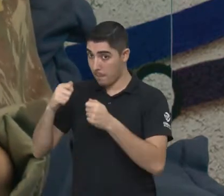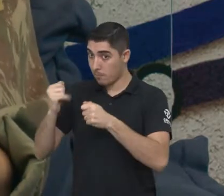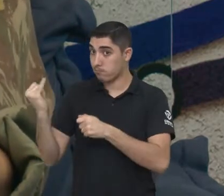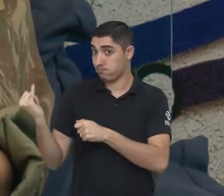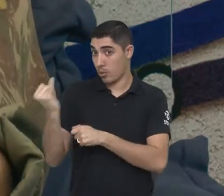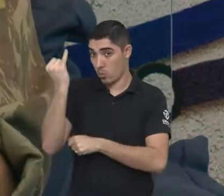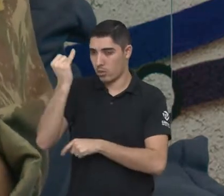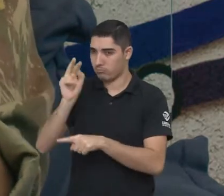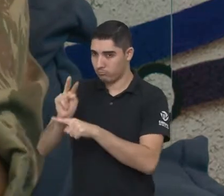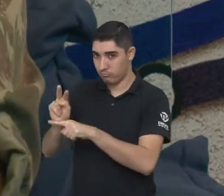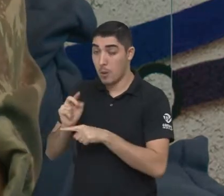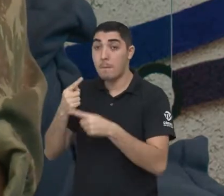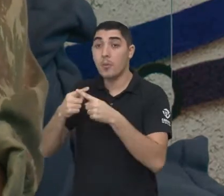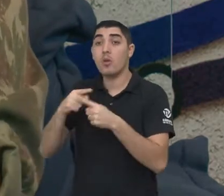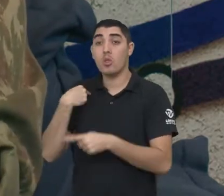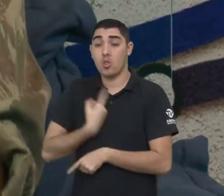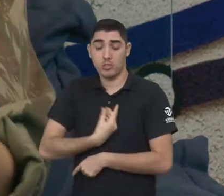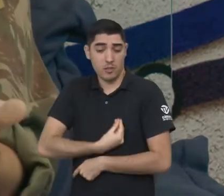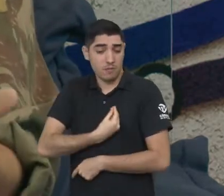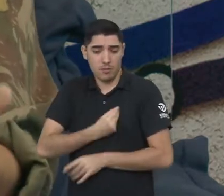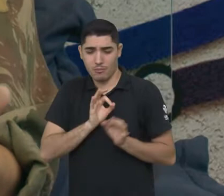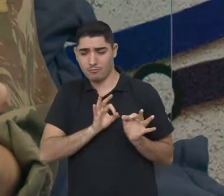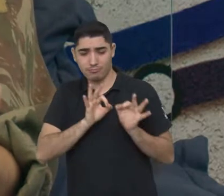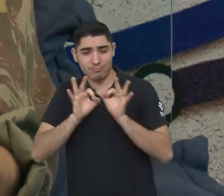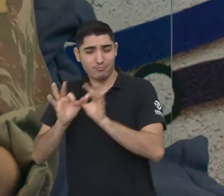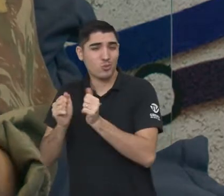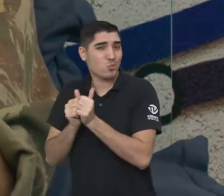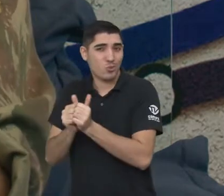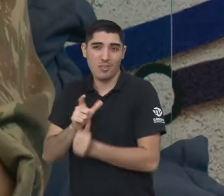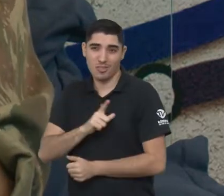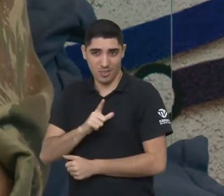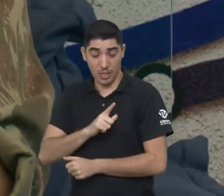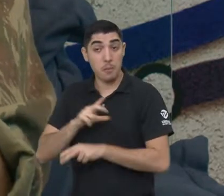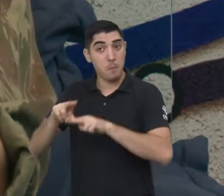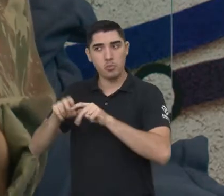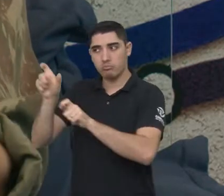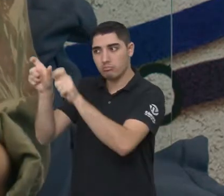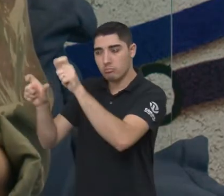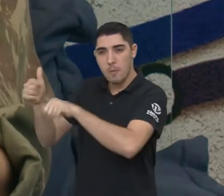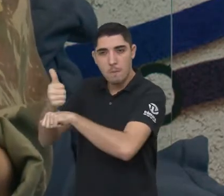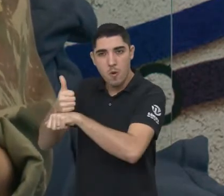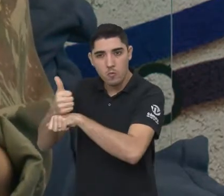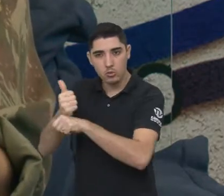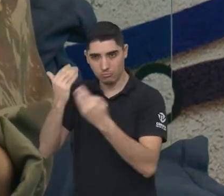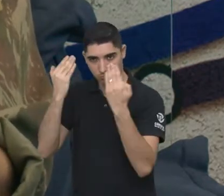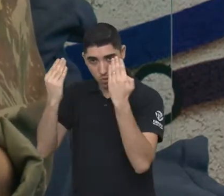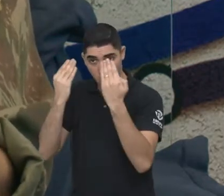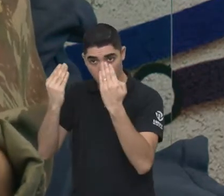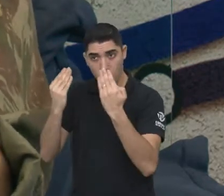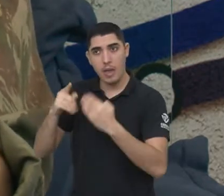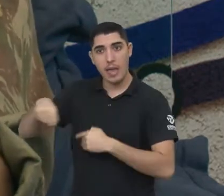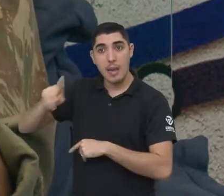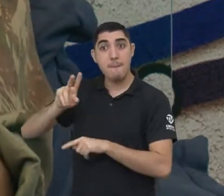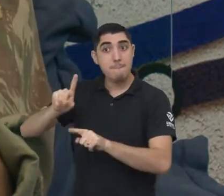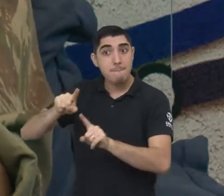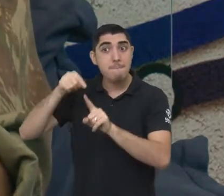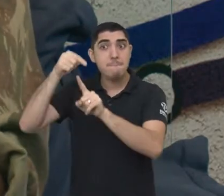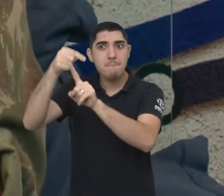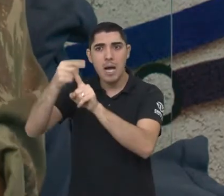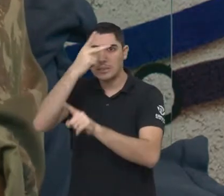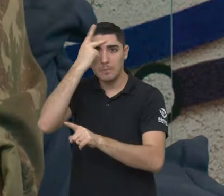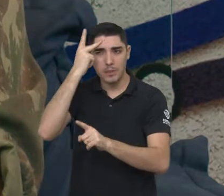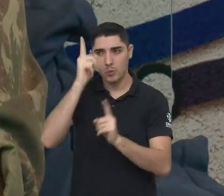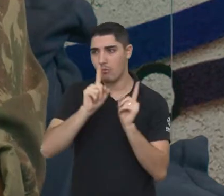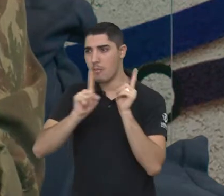a sério, até porque ela nos acompanha em todas as nossas ações. E por isso, os profissionais de psicologia têm sido cada vez